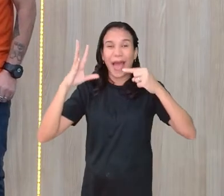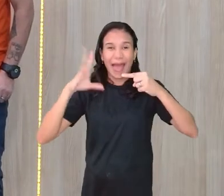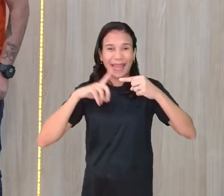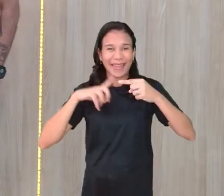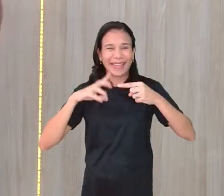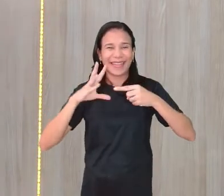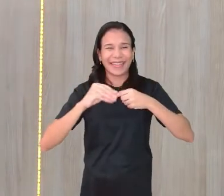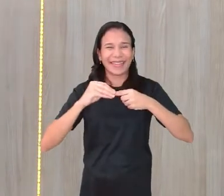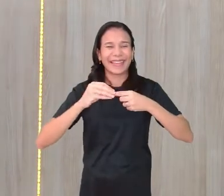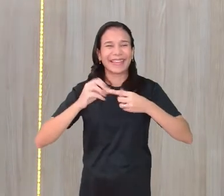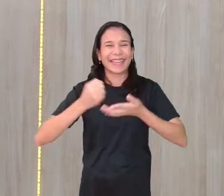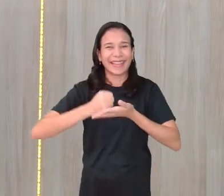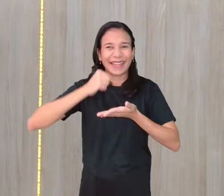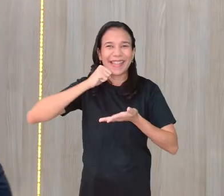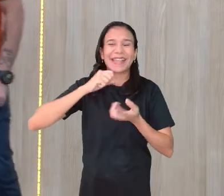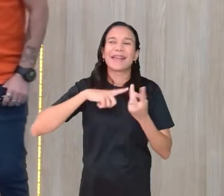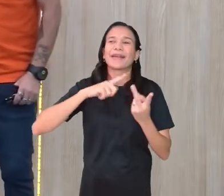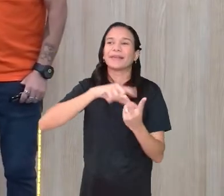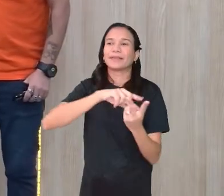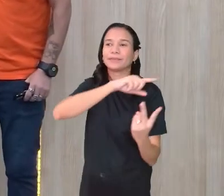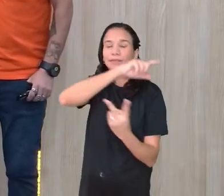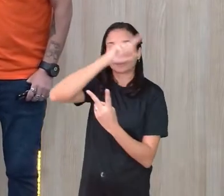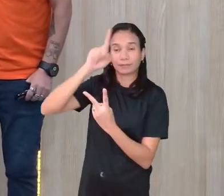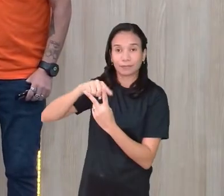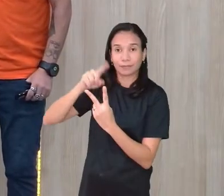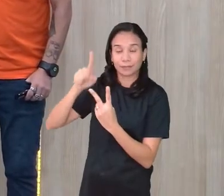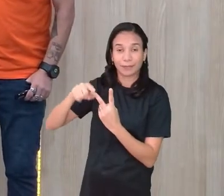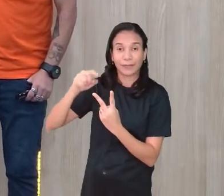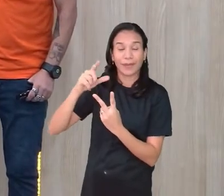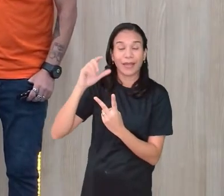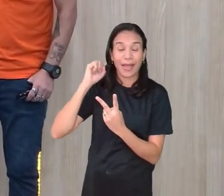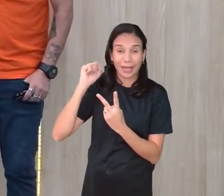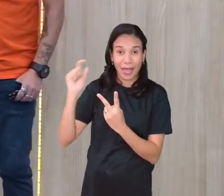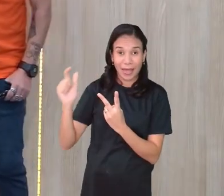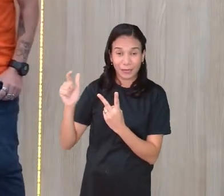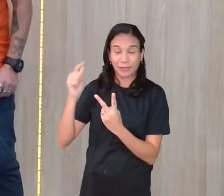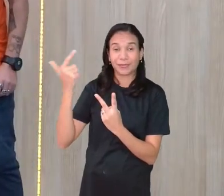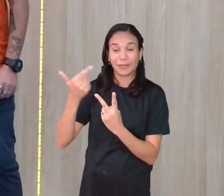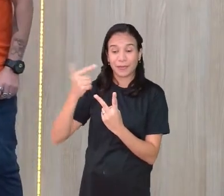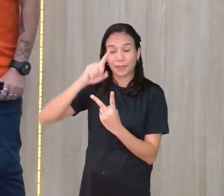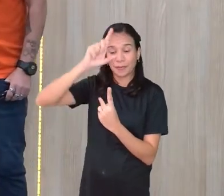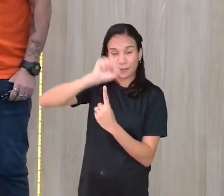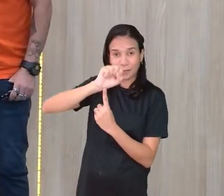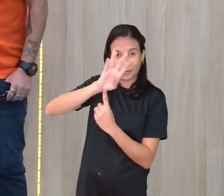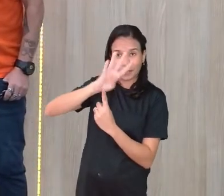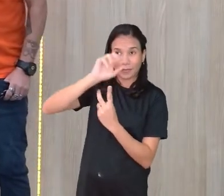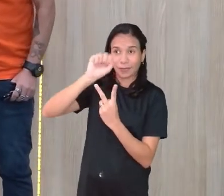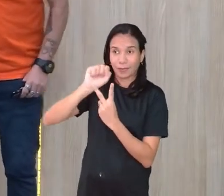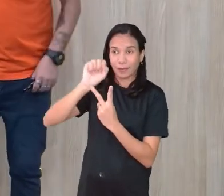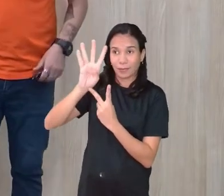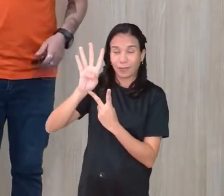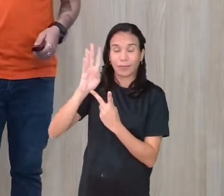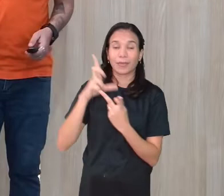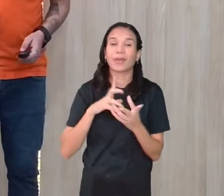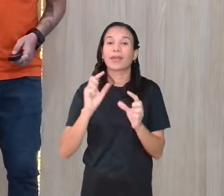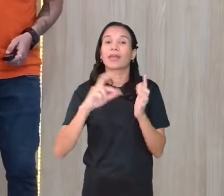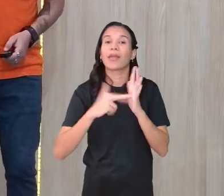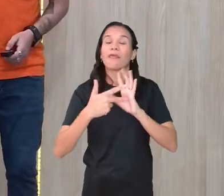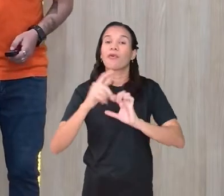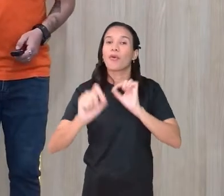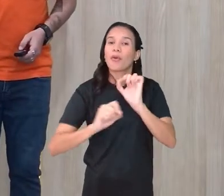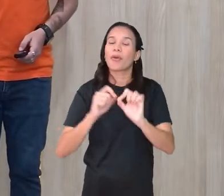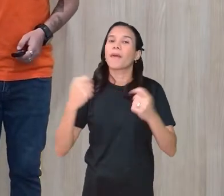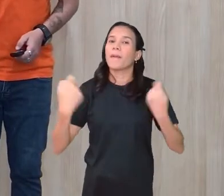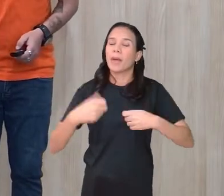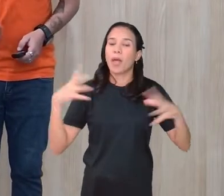caneta. Então, essas duas aqui. E professora Carol está aqui, ó, com 4 canetas e 4 canetas. Ou seja, eu